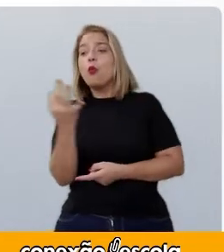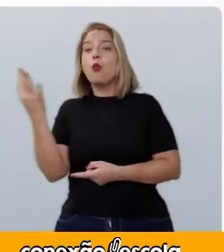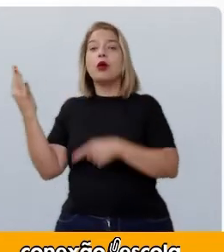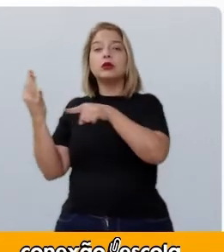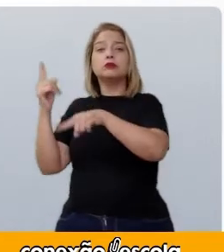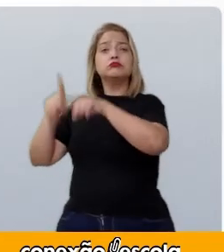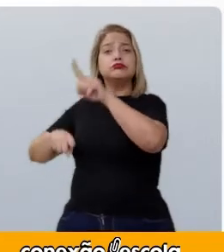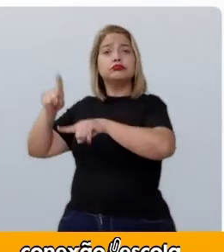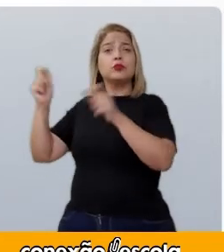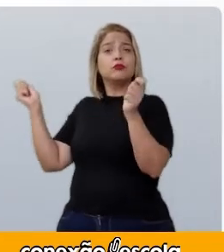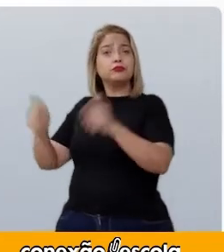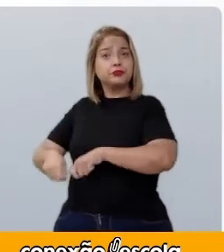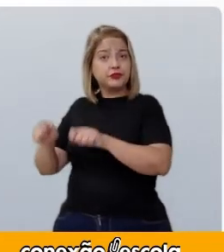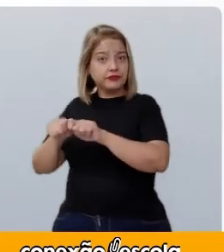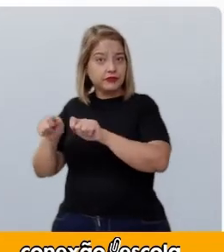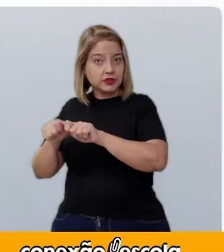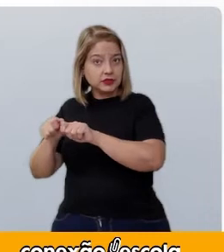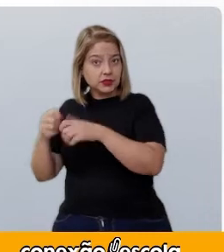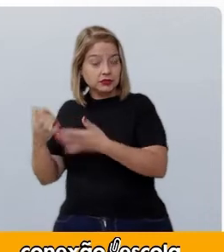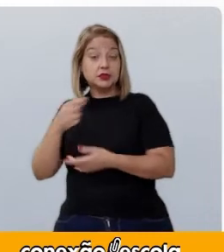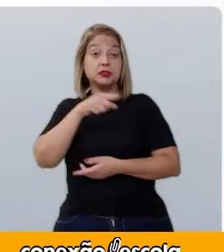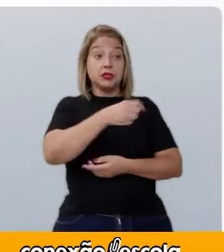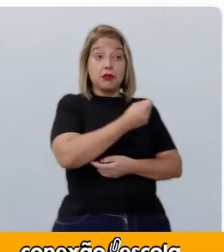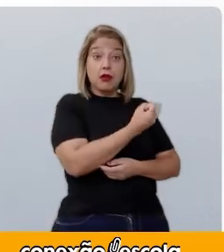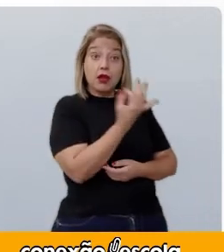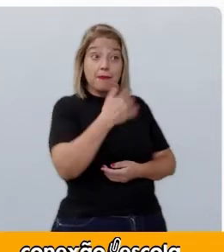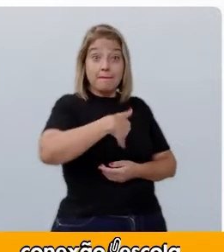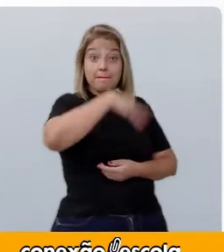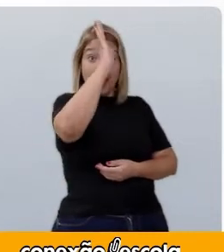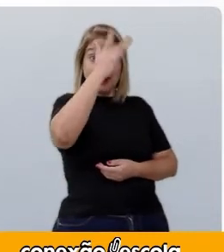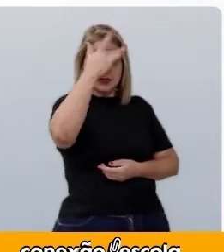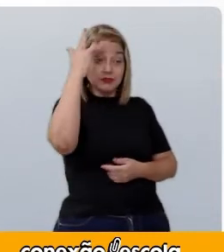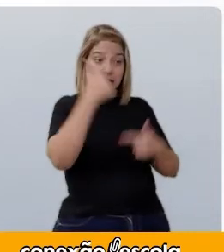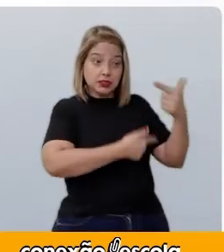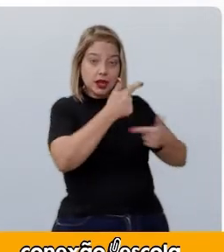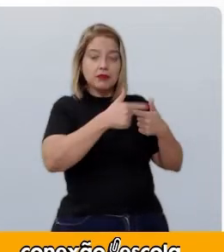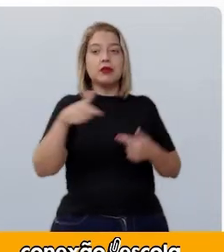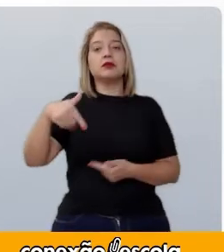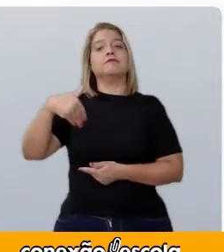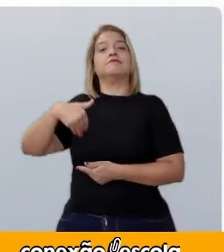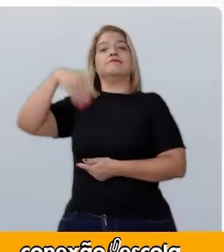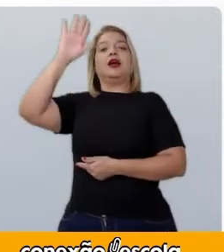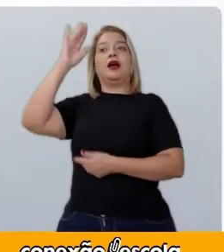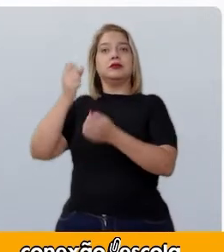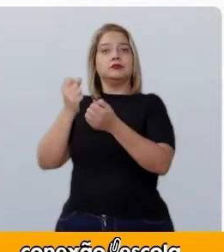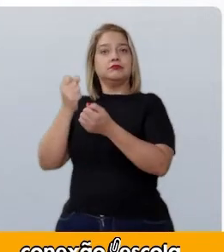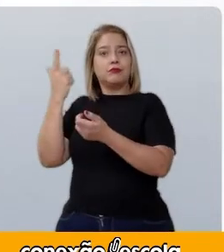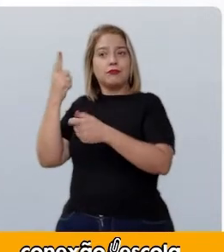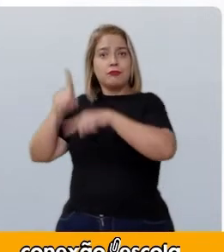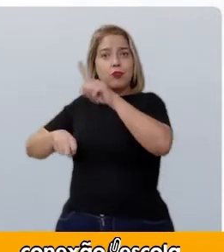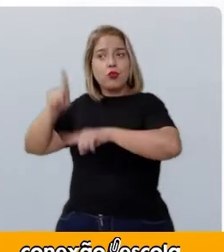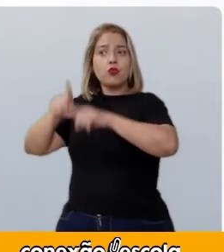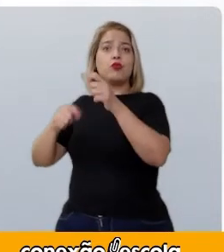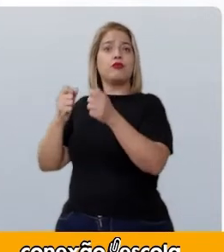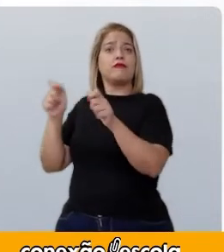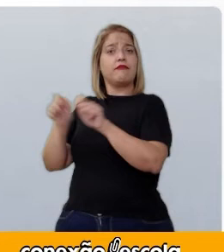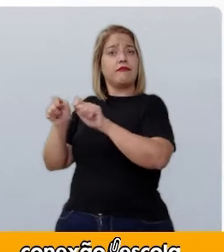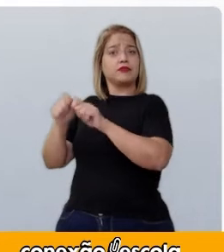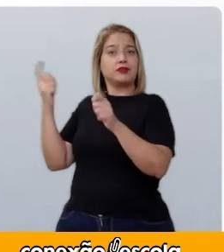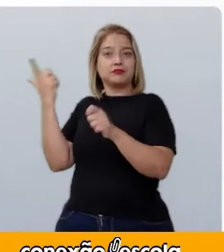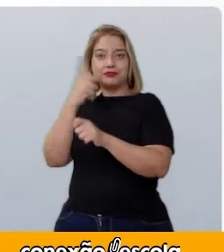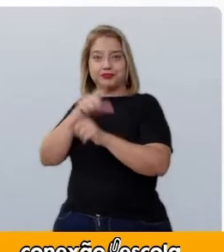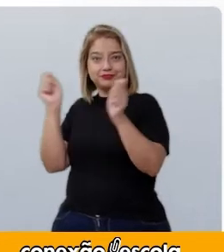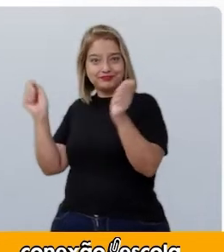produtos produzidos. Quanto mais operários, mais produtos serão produzidos, então elas são proporcionais.